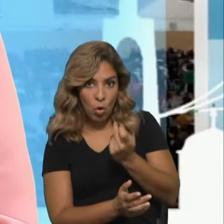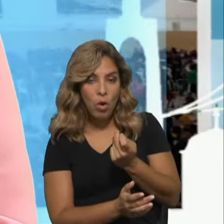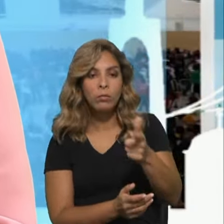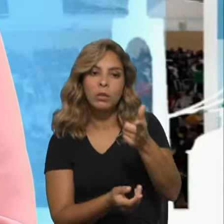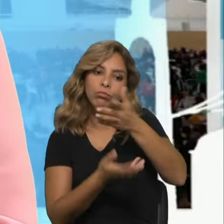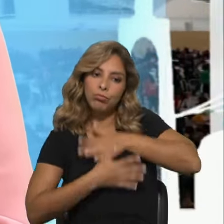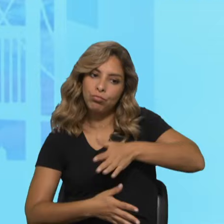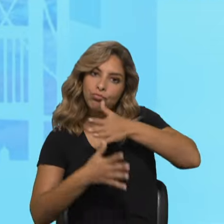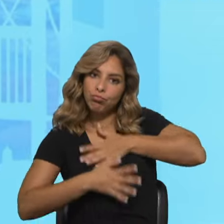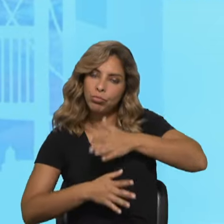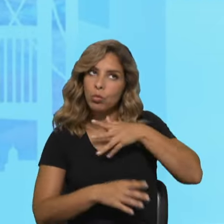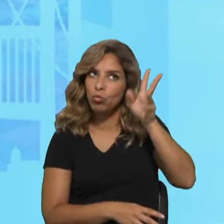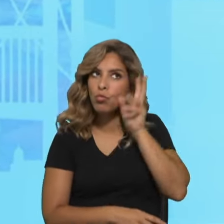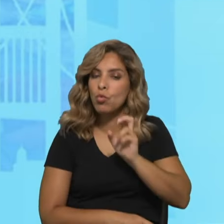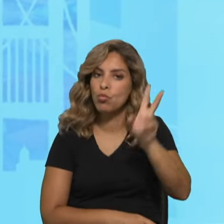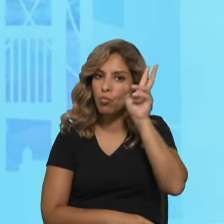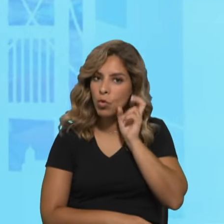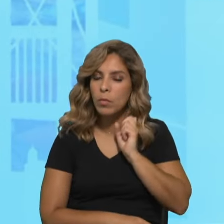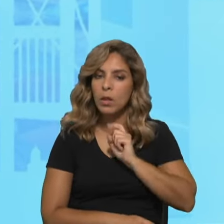rezar. A Rui perguntava...